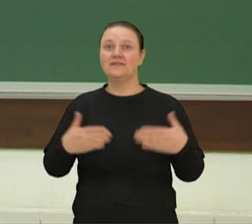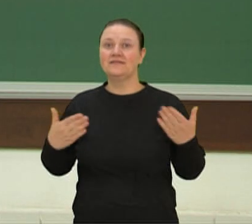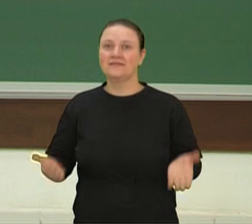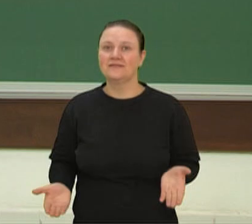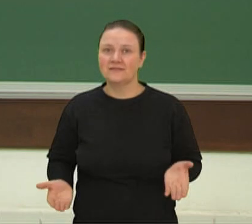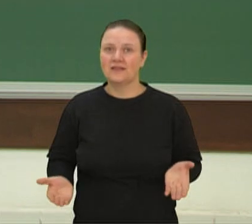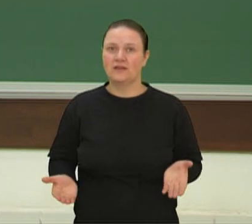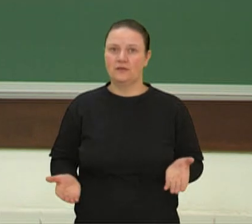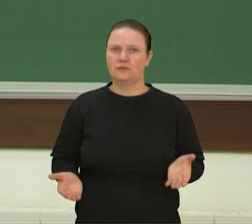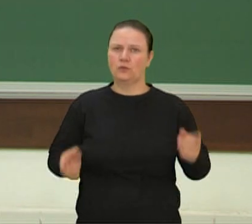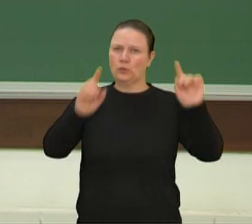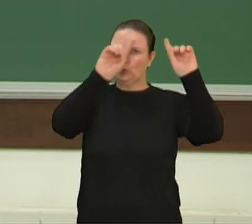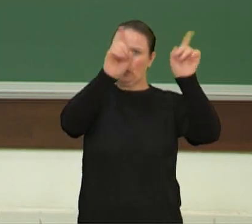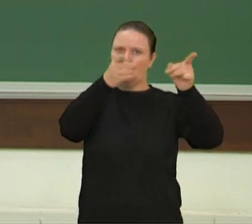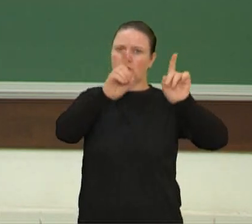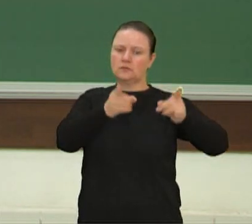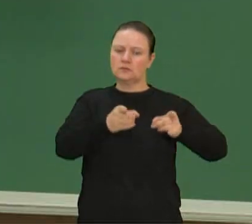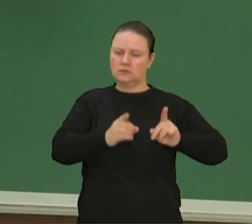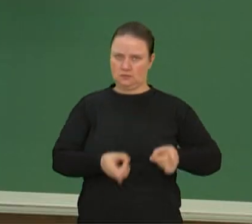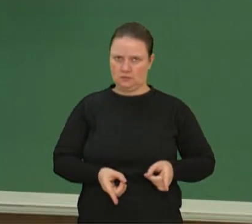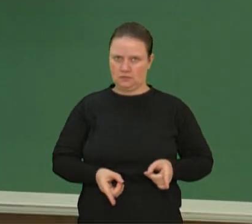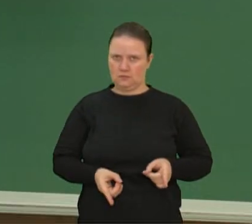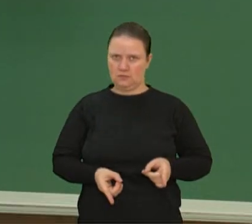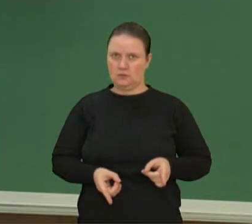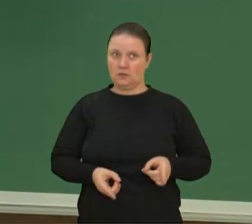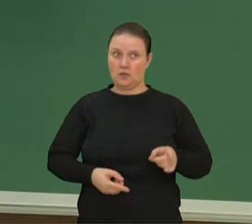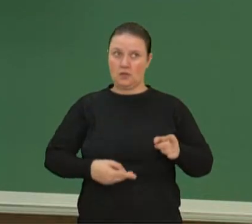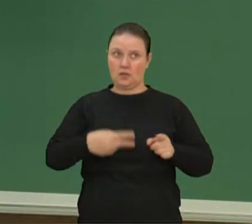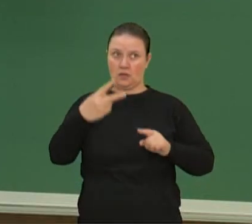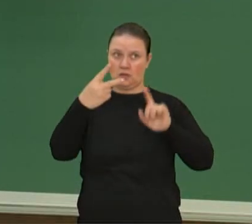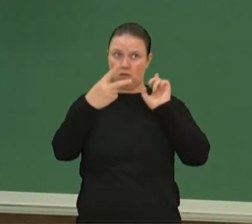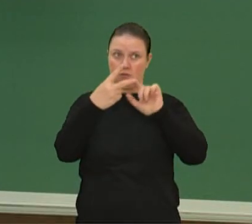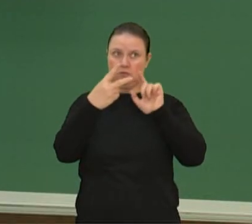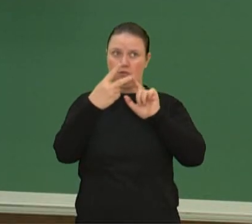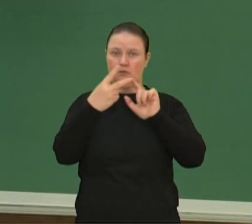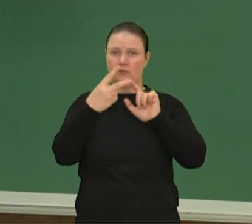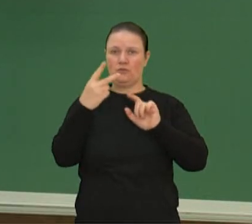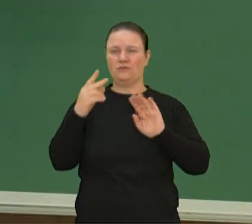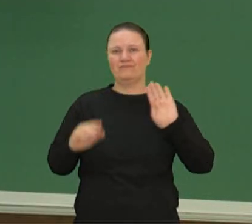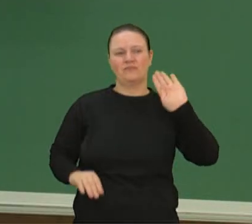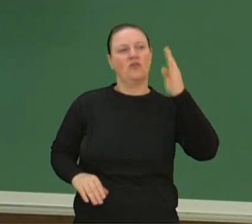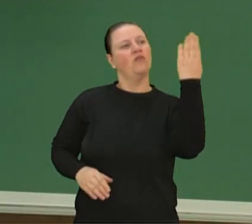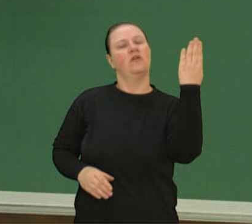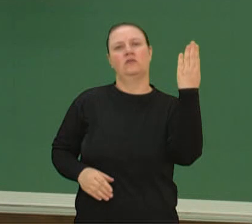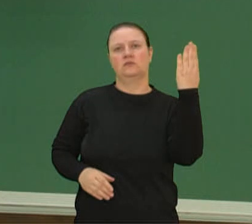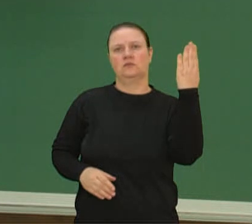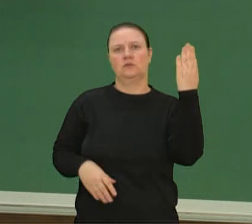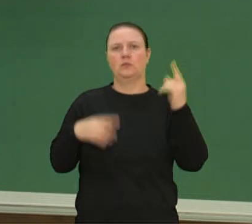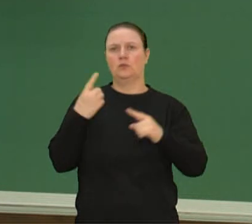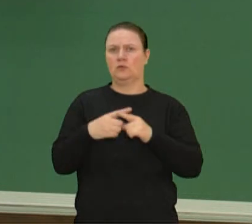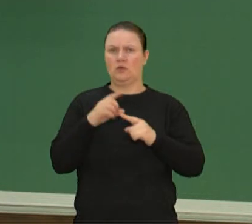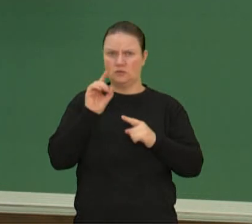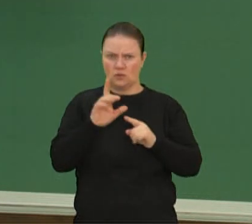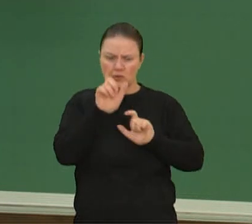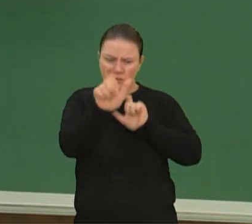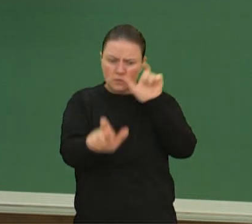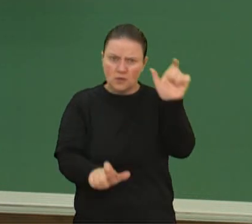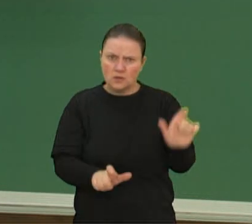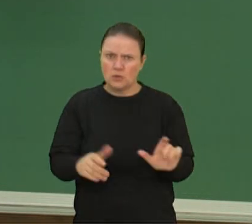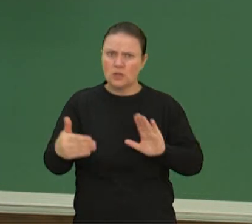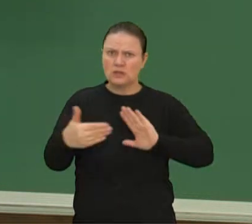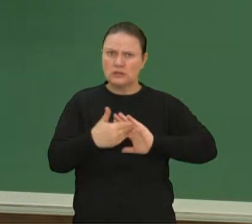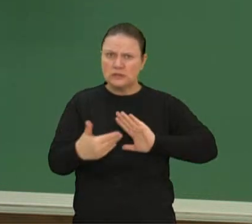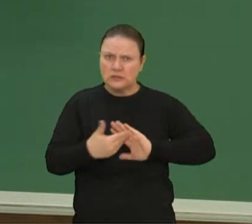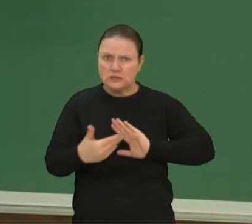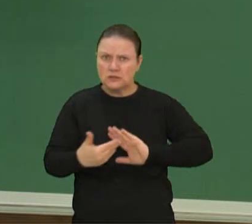Então, dentre as alternativas, a segunda é falsa, porque não é somente os praticantes com restrições articulares que